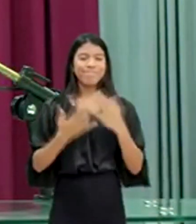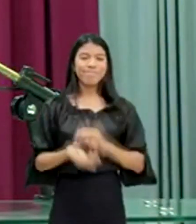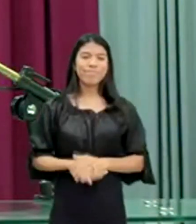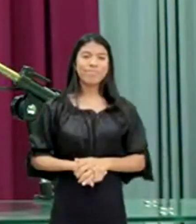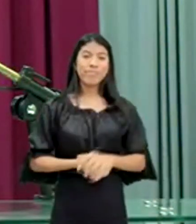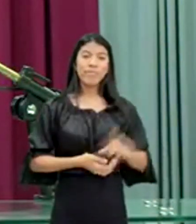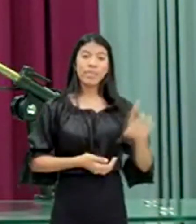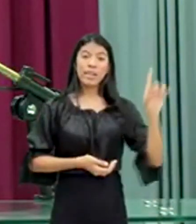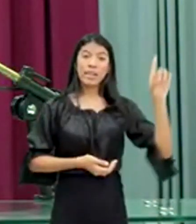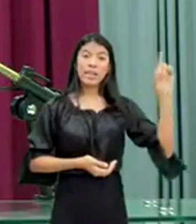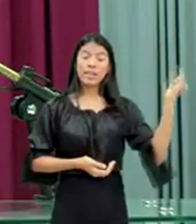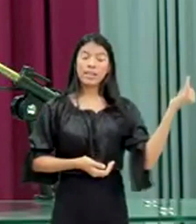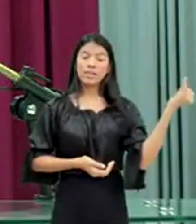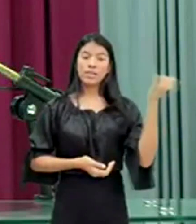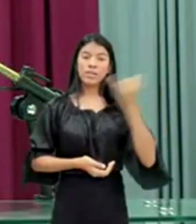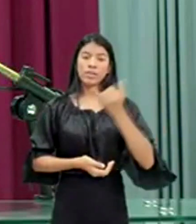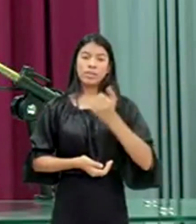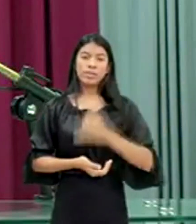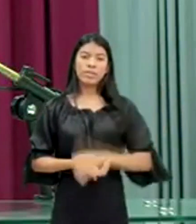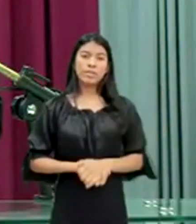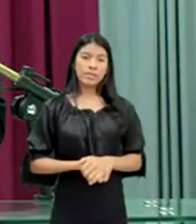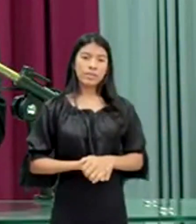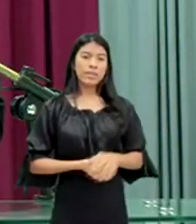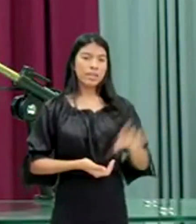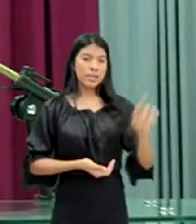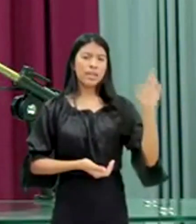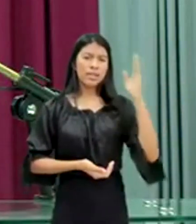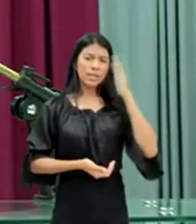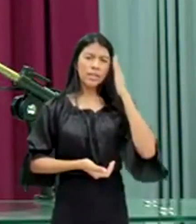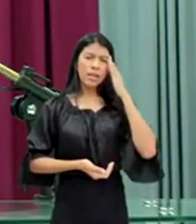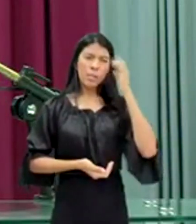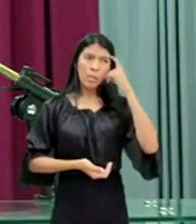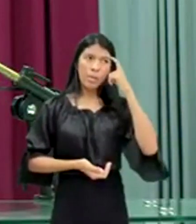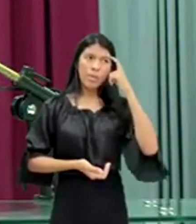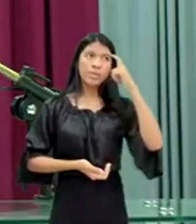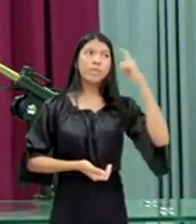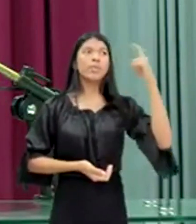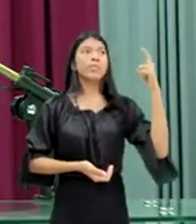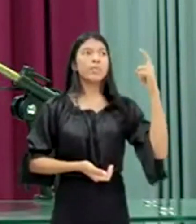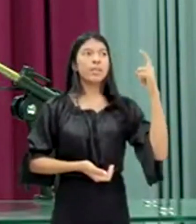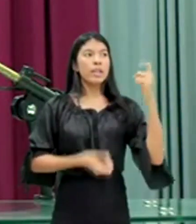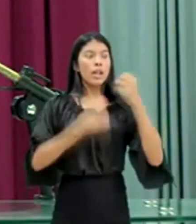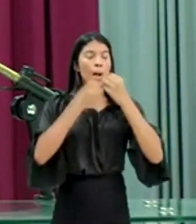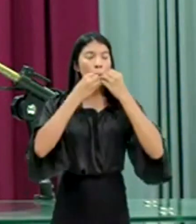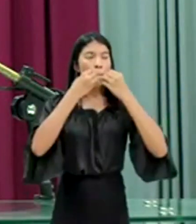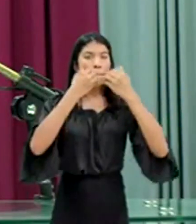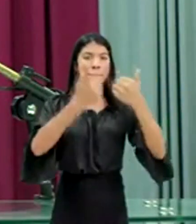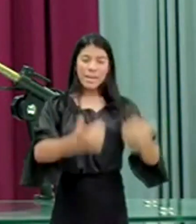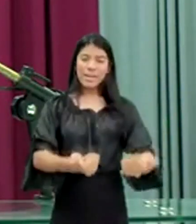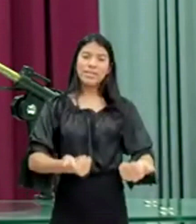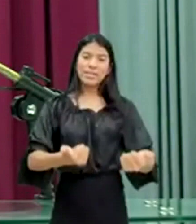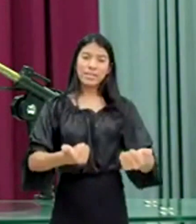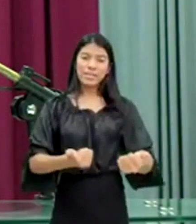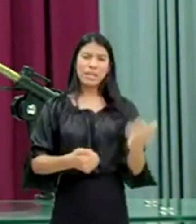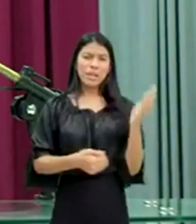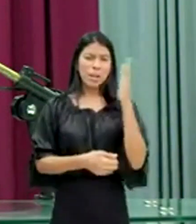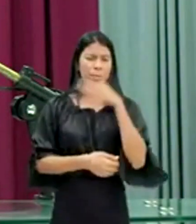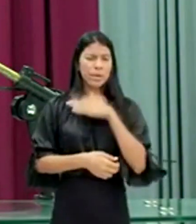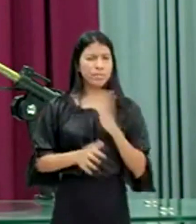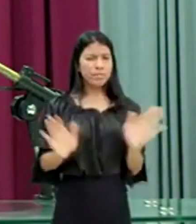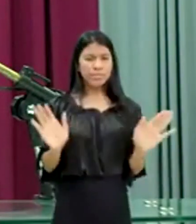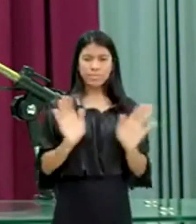é quem sabe os pensamentos que tem a nosso respeito, pensamento de bem e não de mal. Deus não